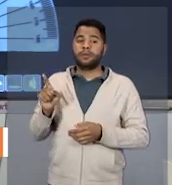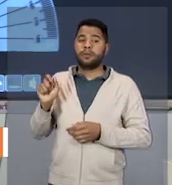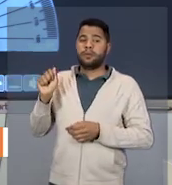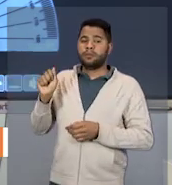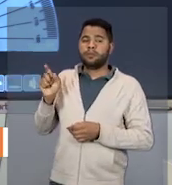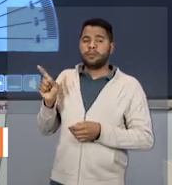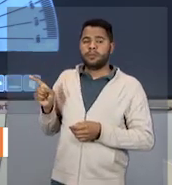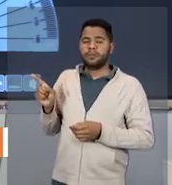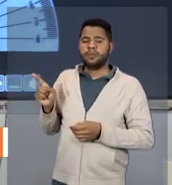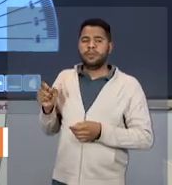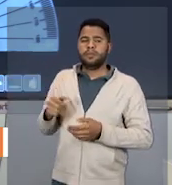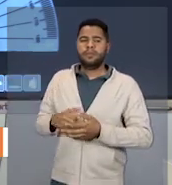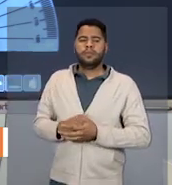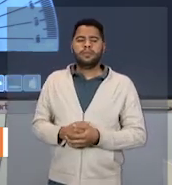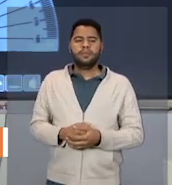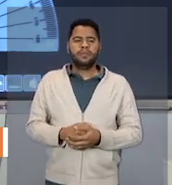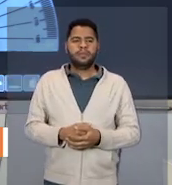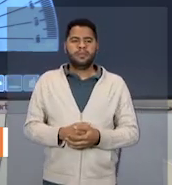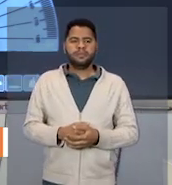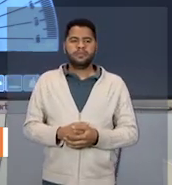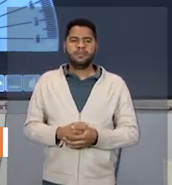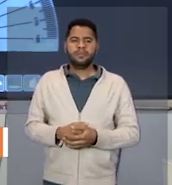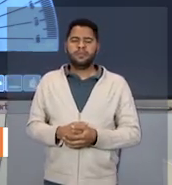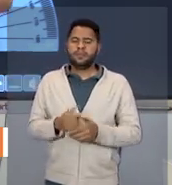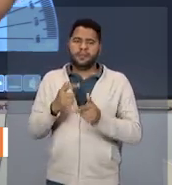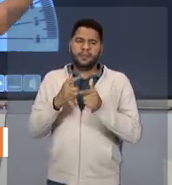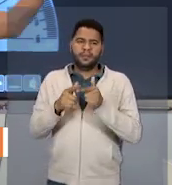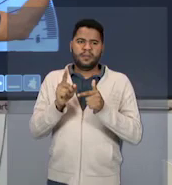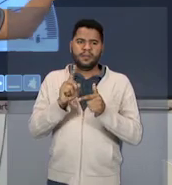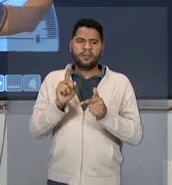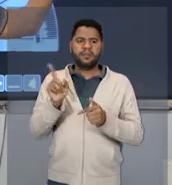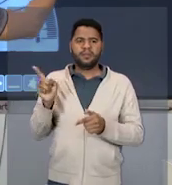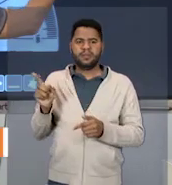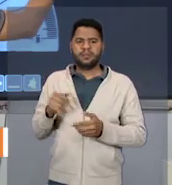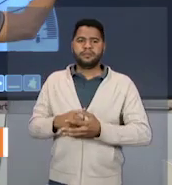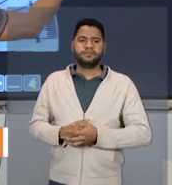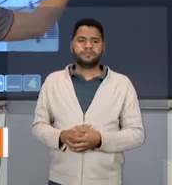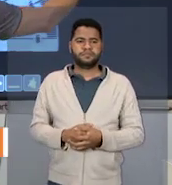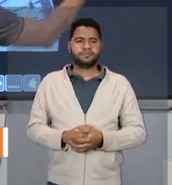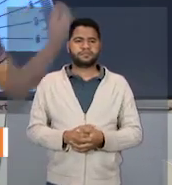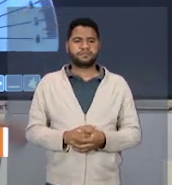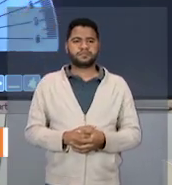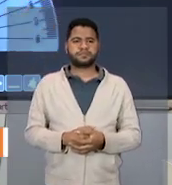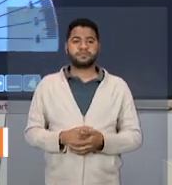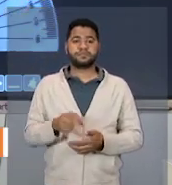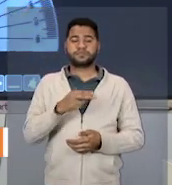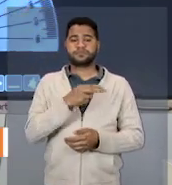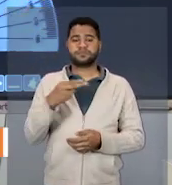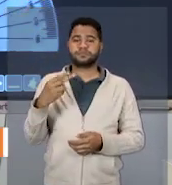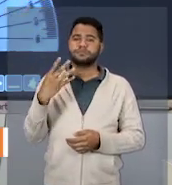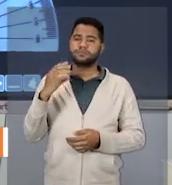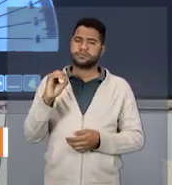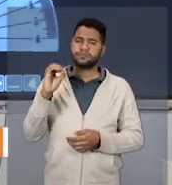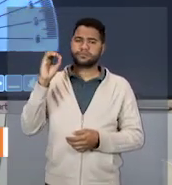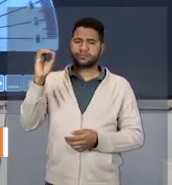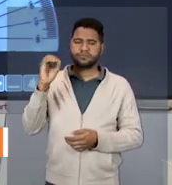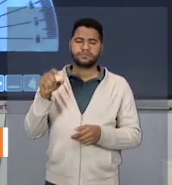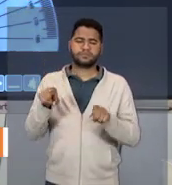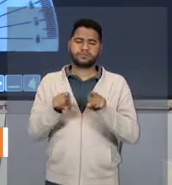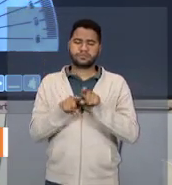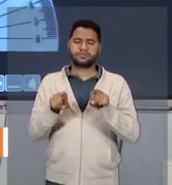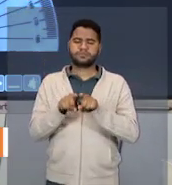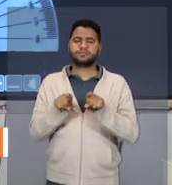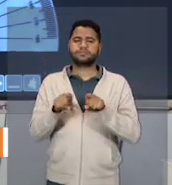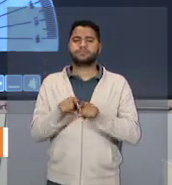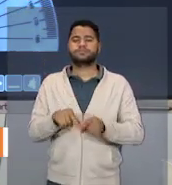gente tem até costume de acentuar, não vai criar muito problema. Então, o ângulo A é igual a 40 graus, que é a medida